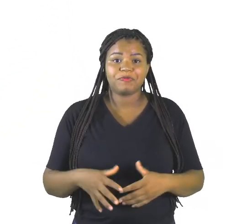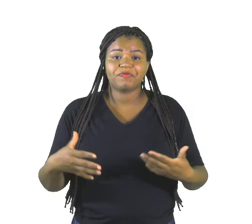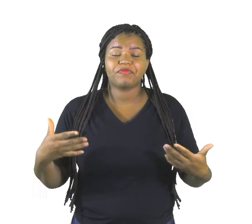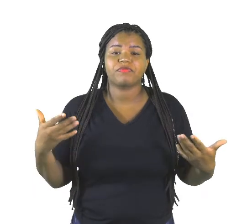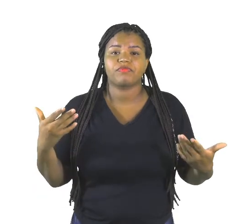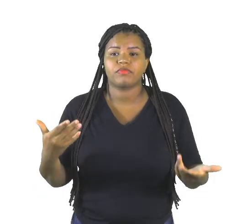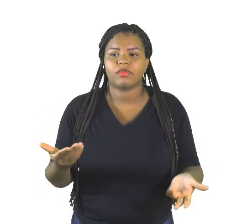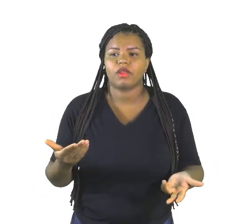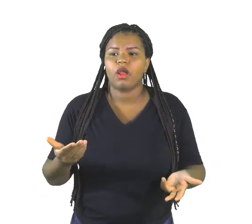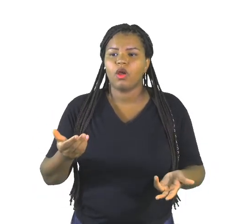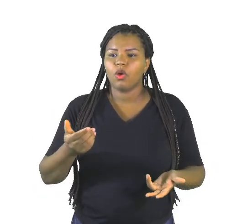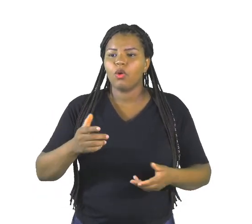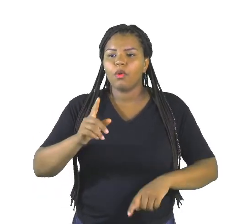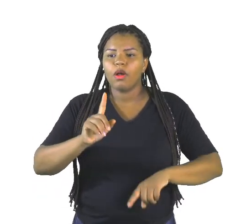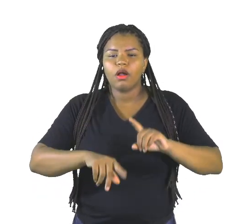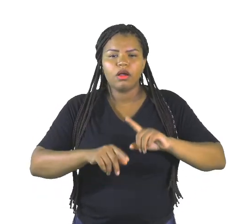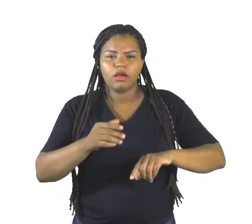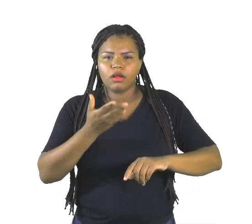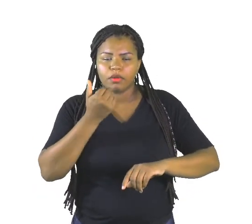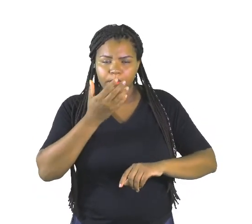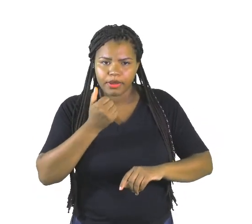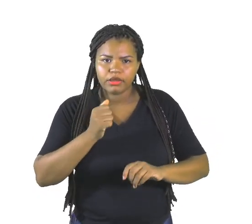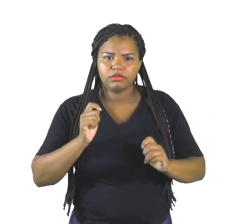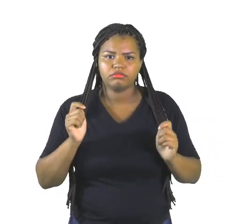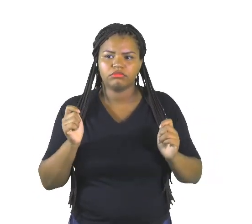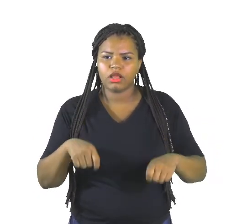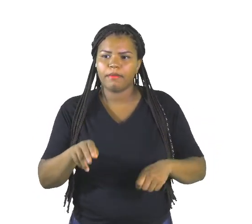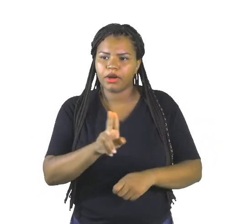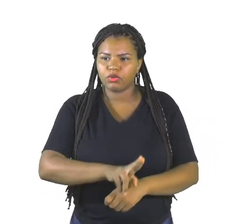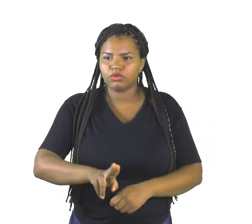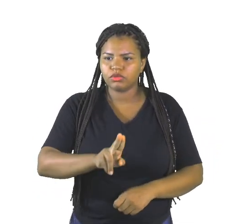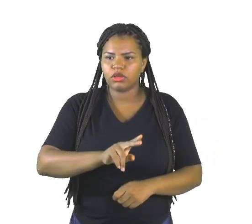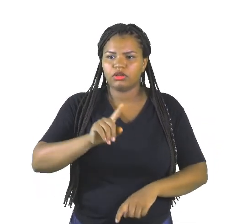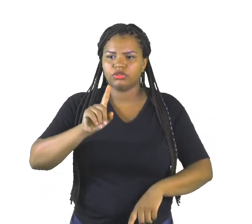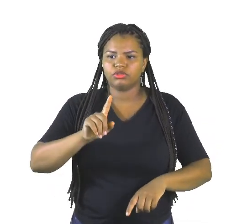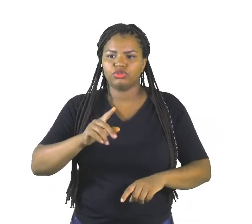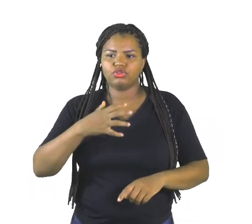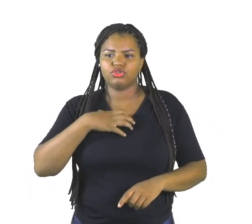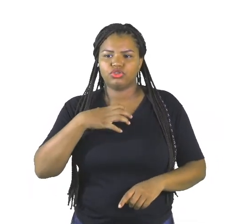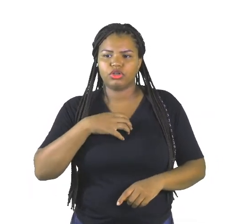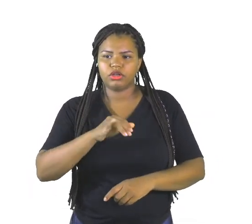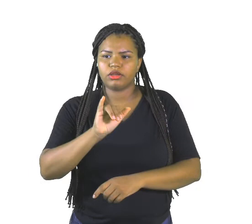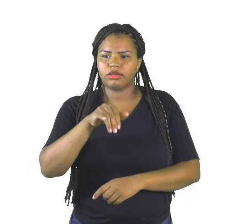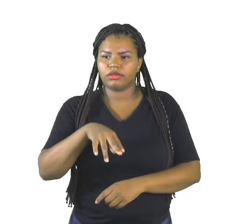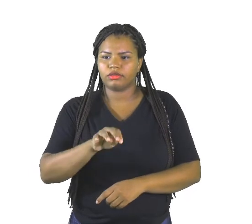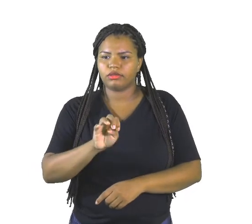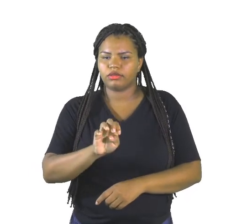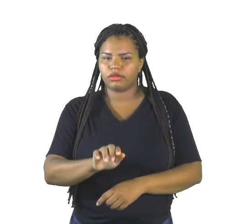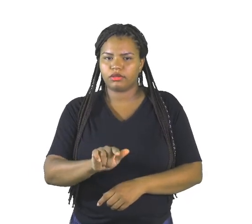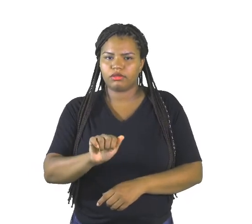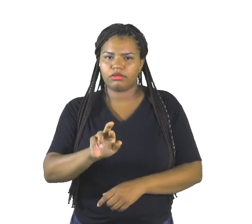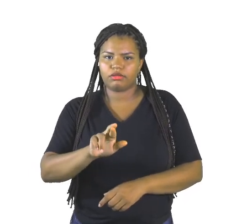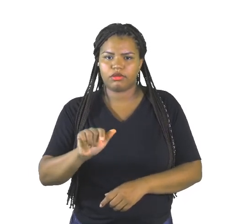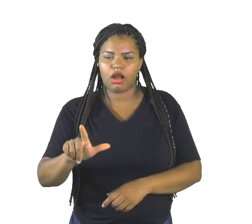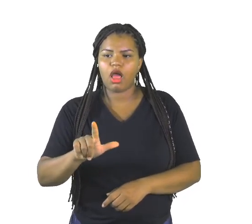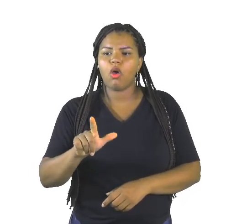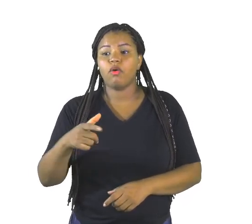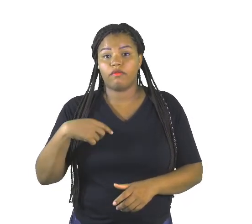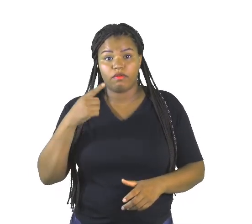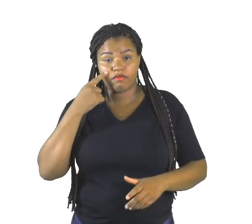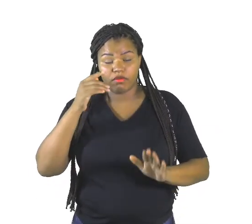ser utilizados de maneira integral? Então, a gente vai ver aqui alguns alimentos que em algumas receitas podem